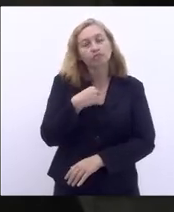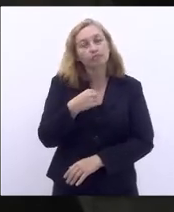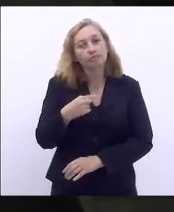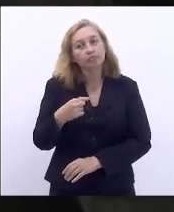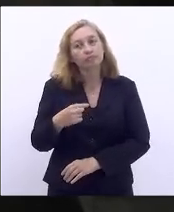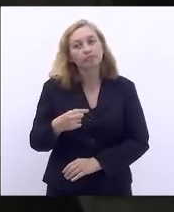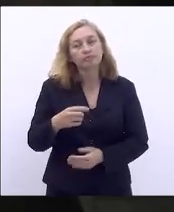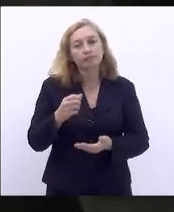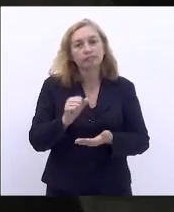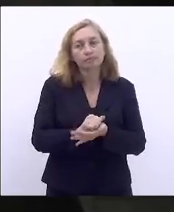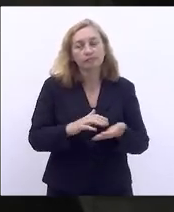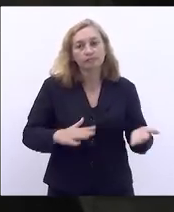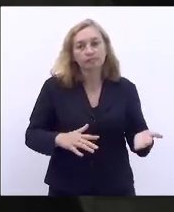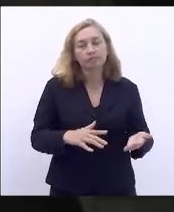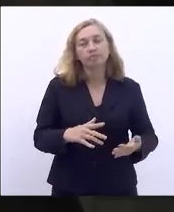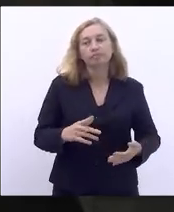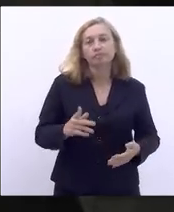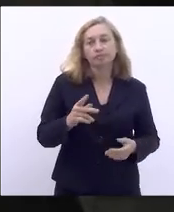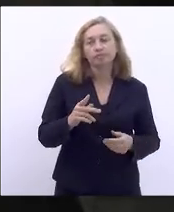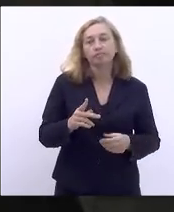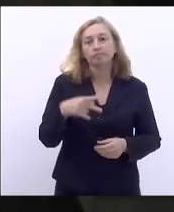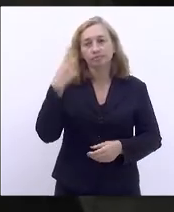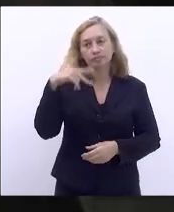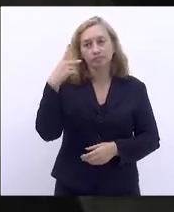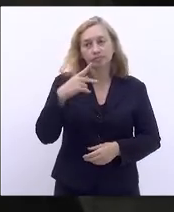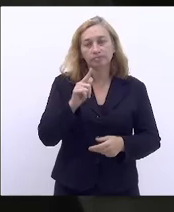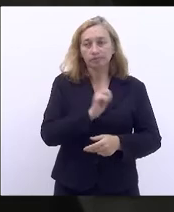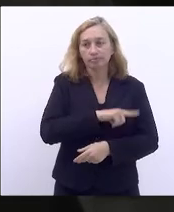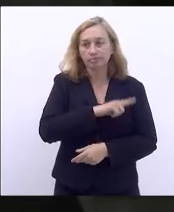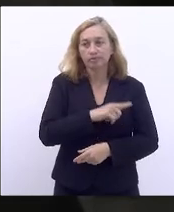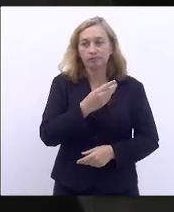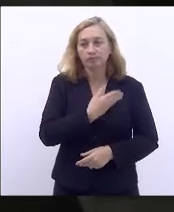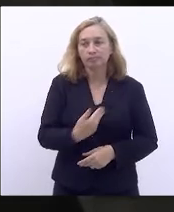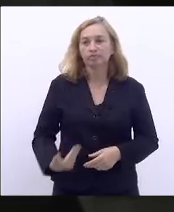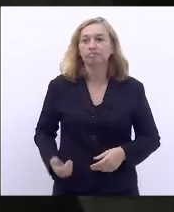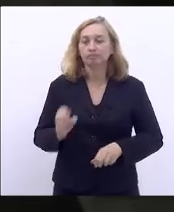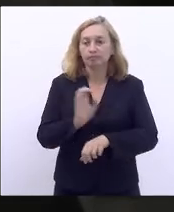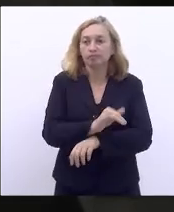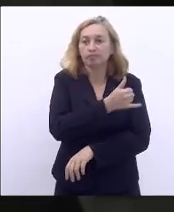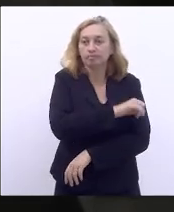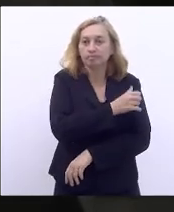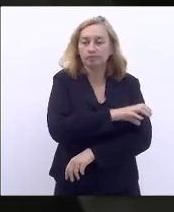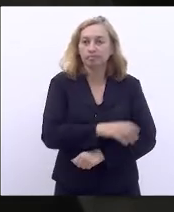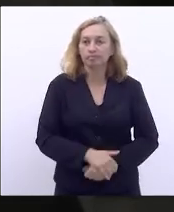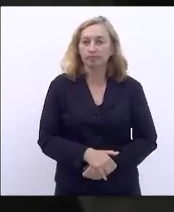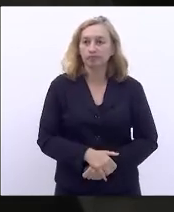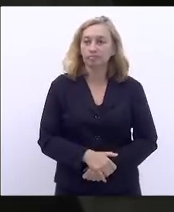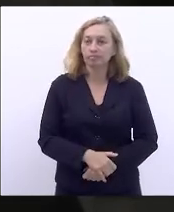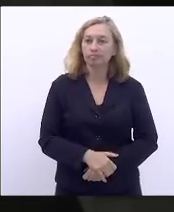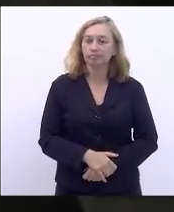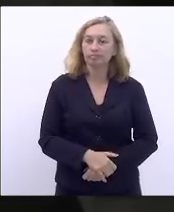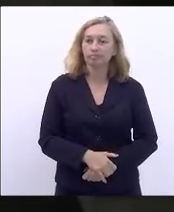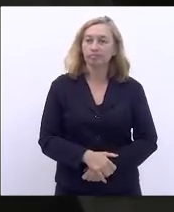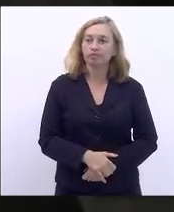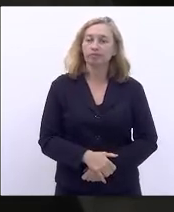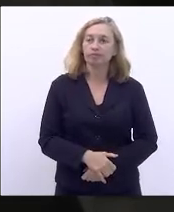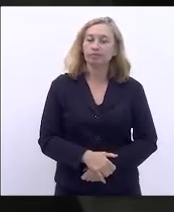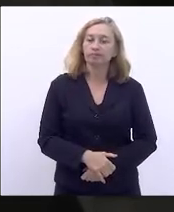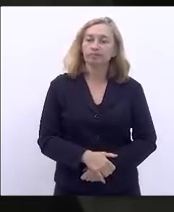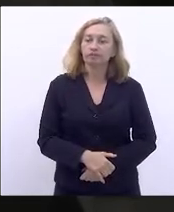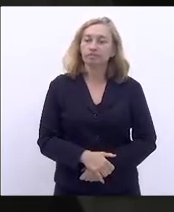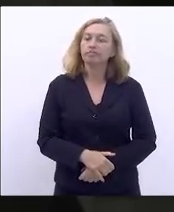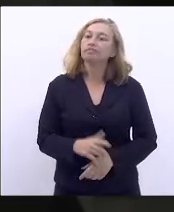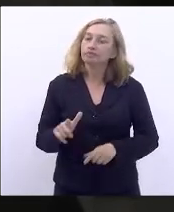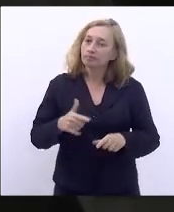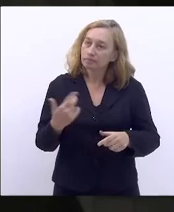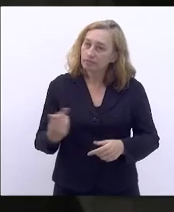a prática política, qualificar as práticas de gestão pública no Estado do Rio de Janeiro. De minha parte, foi com esse espírito que eu fiz esse trabalho, de